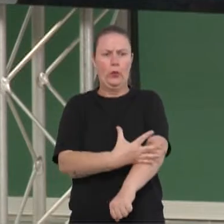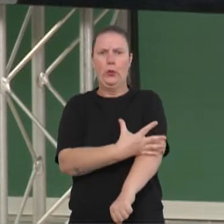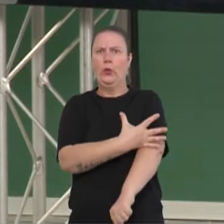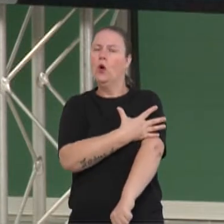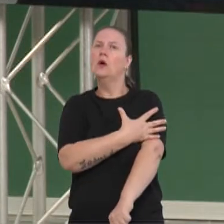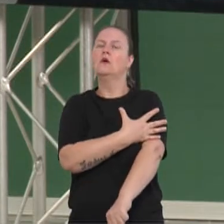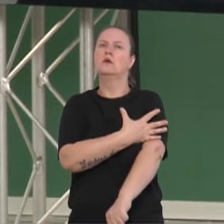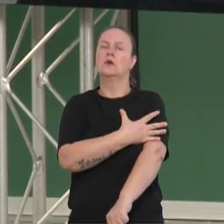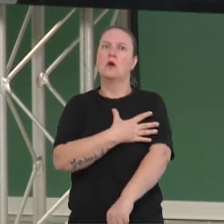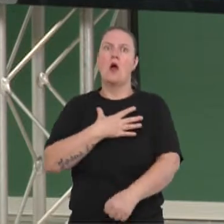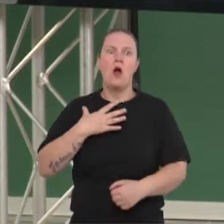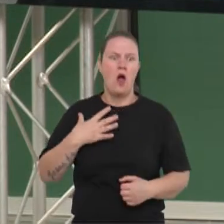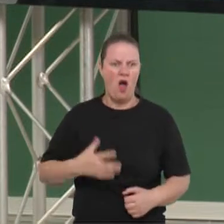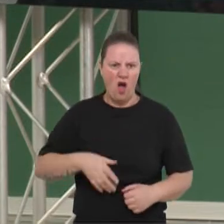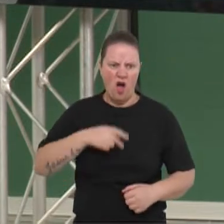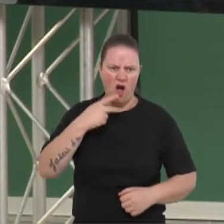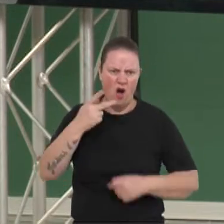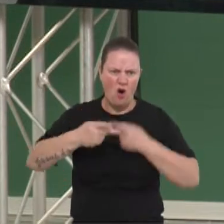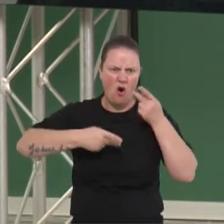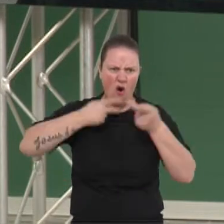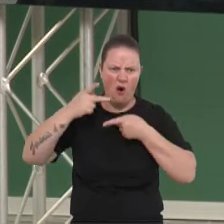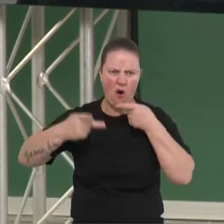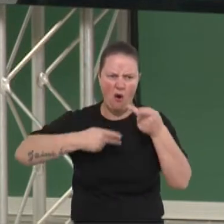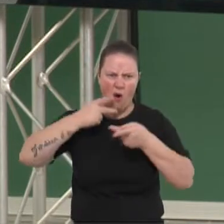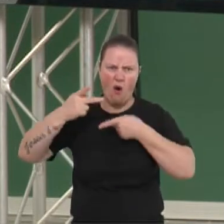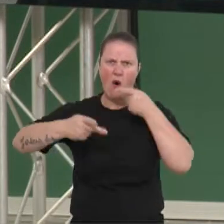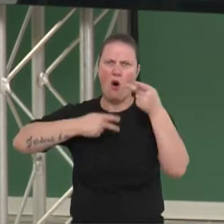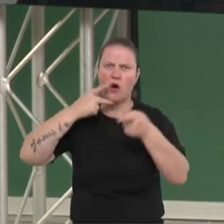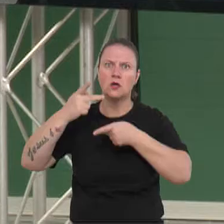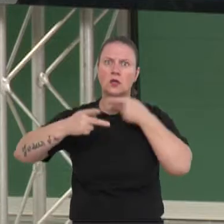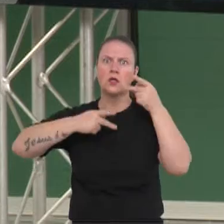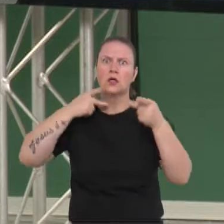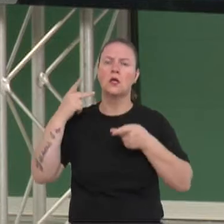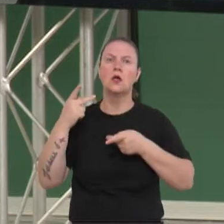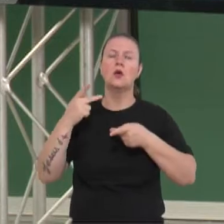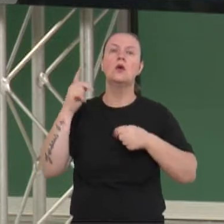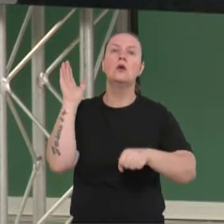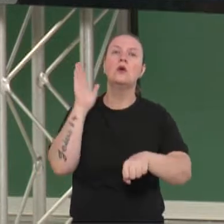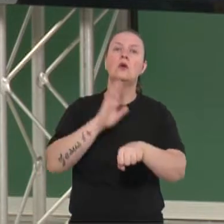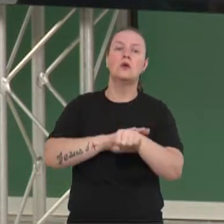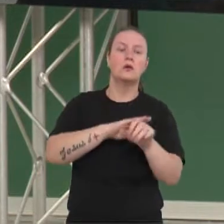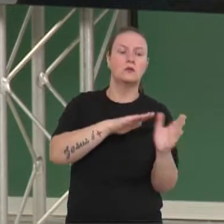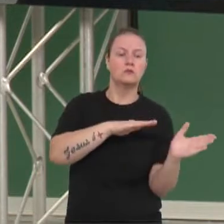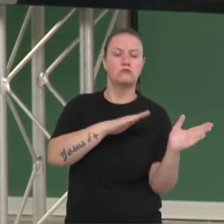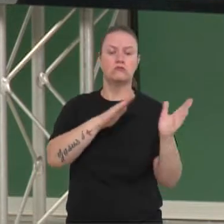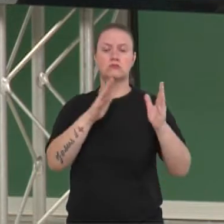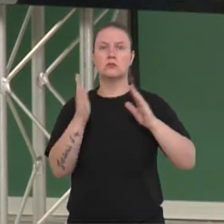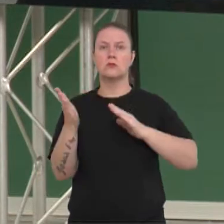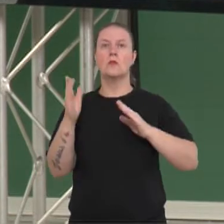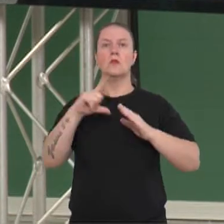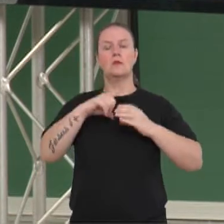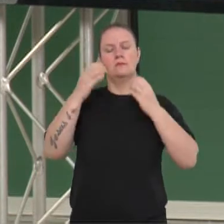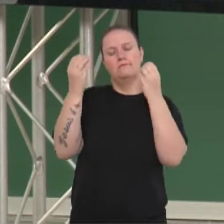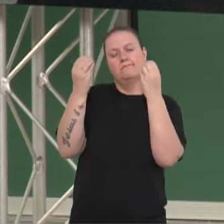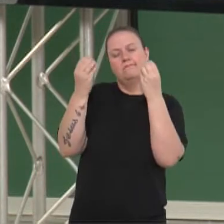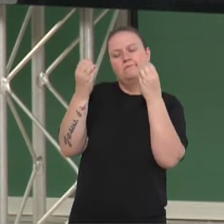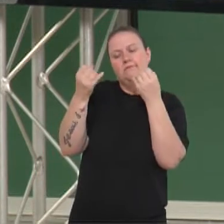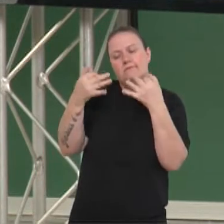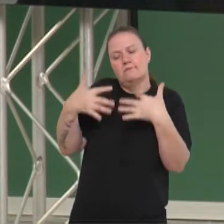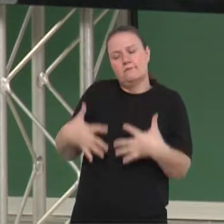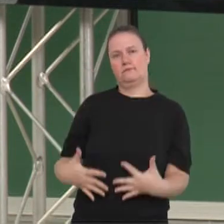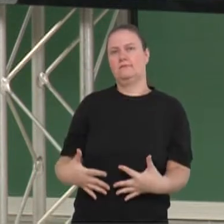emoção, que ele vai subindo o tom de voz. Todo esse momento tem uma explicação e